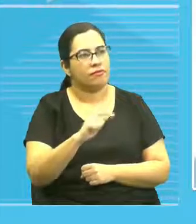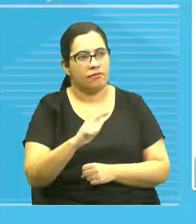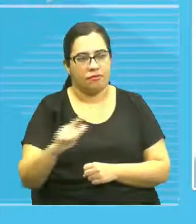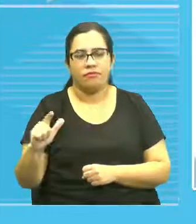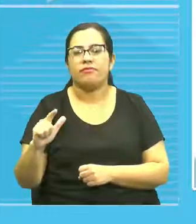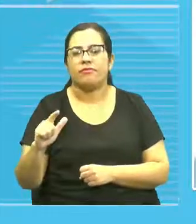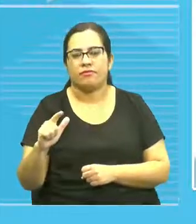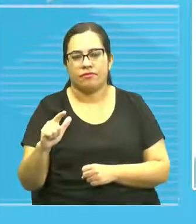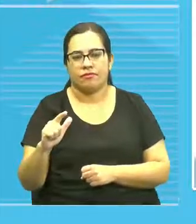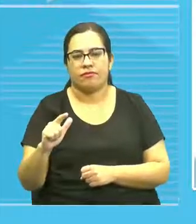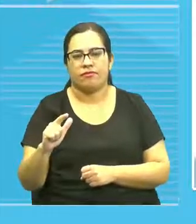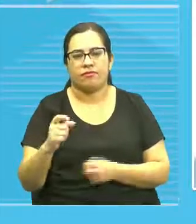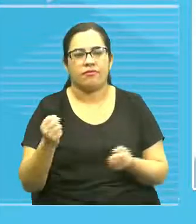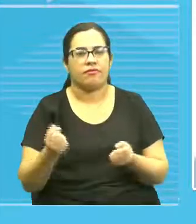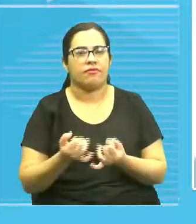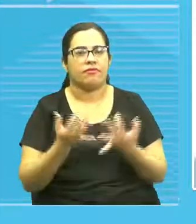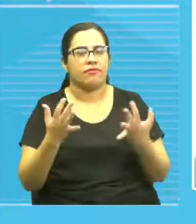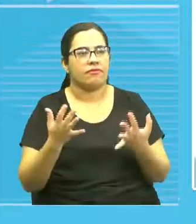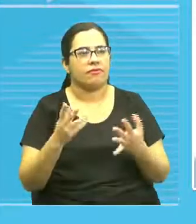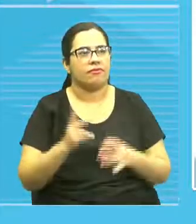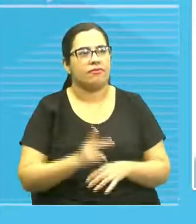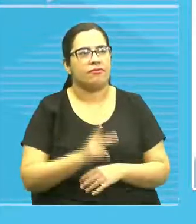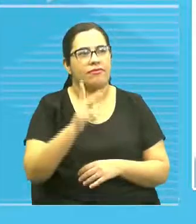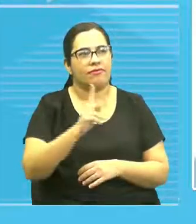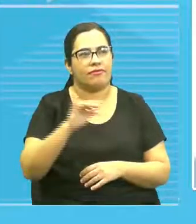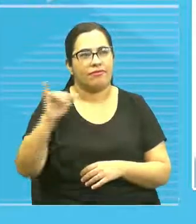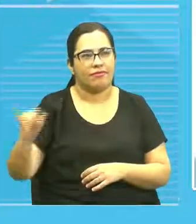em joules.